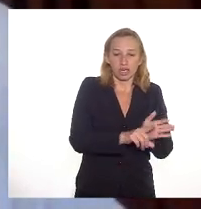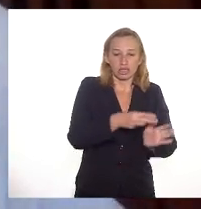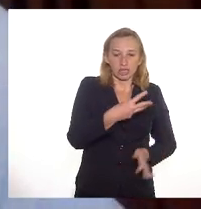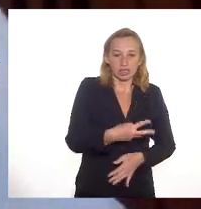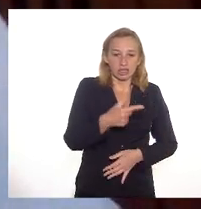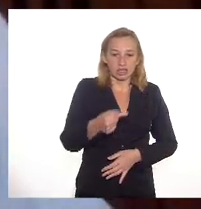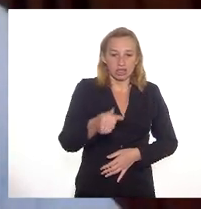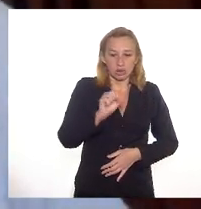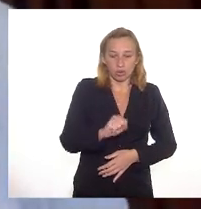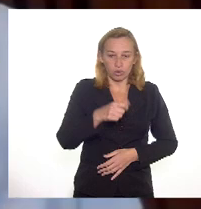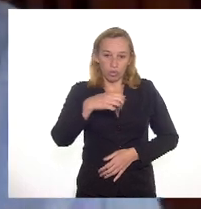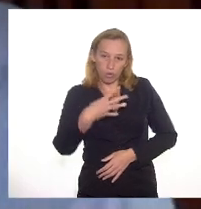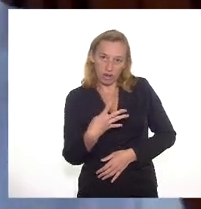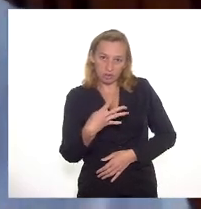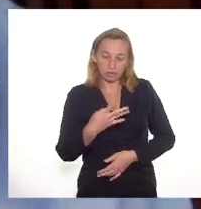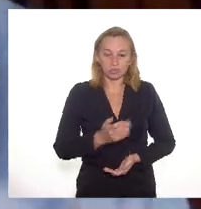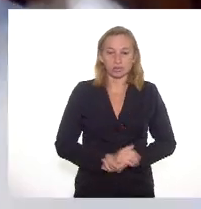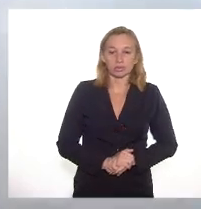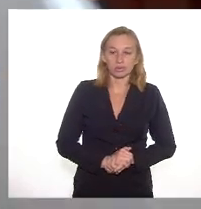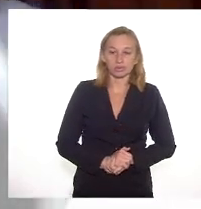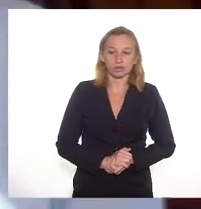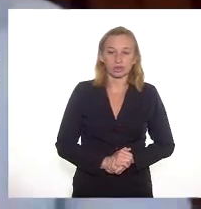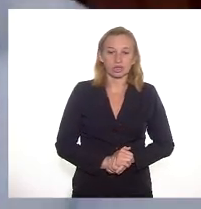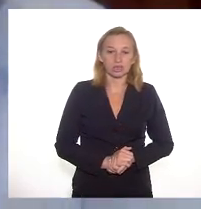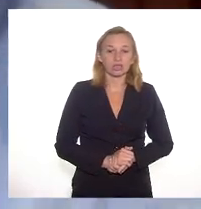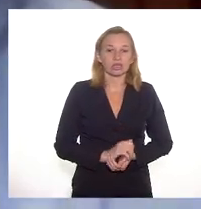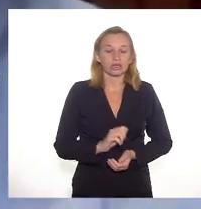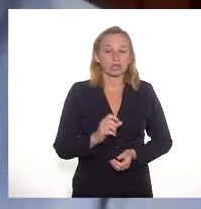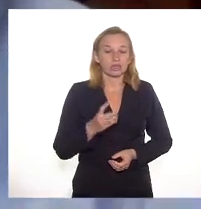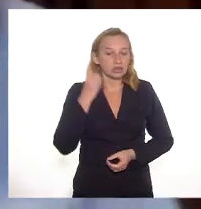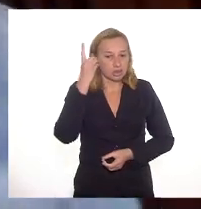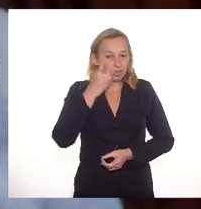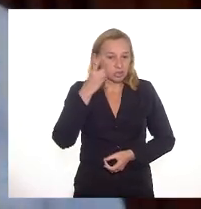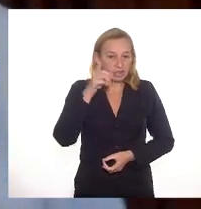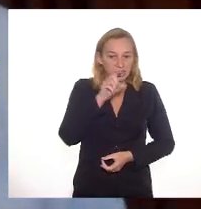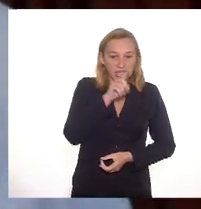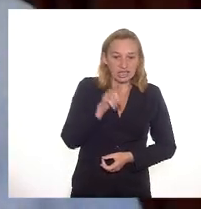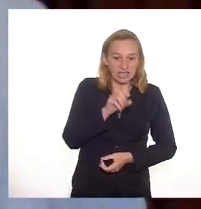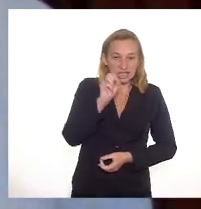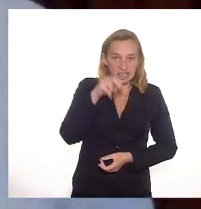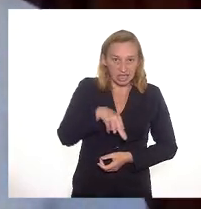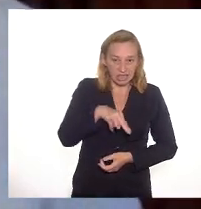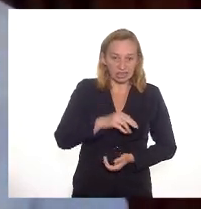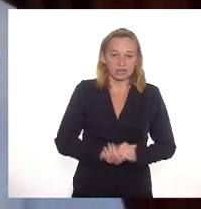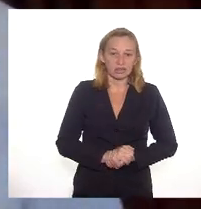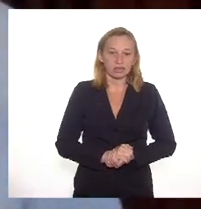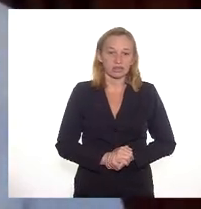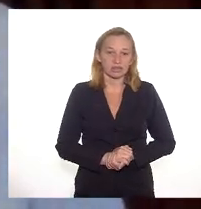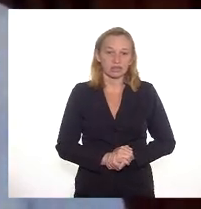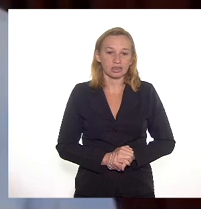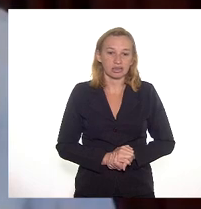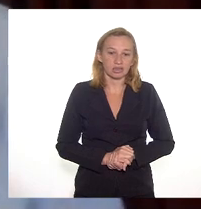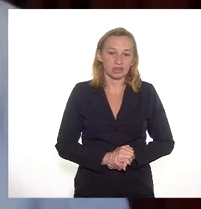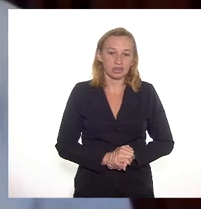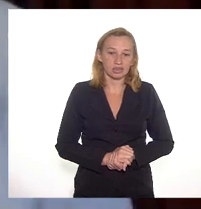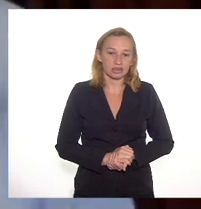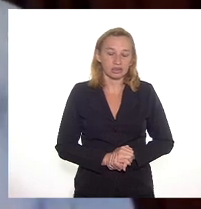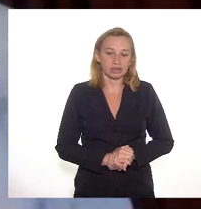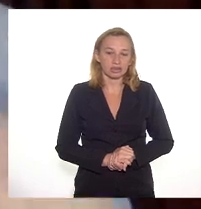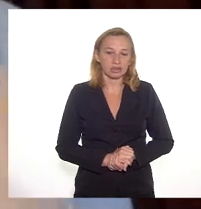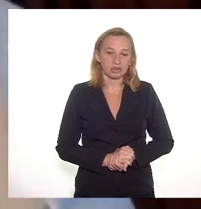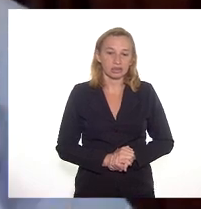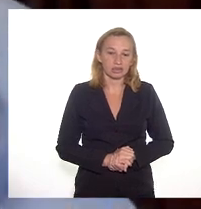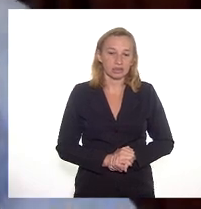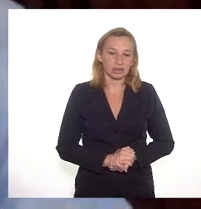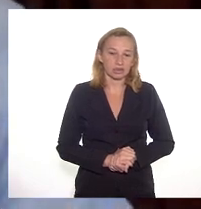3784, de autoria da deputada Zeidan. o parecer